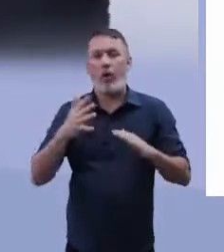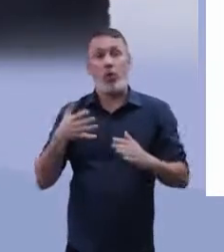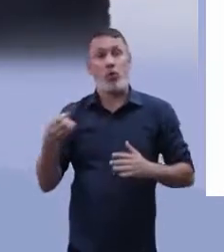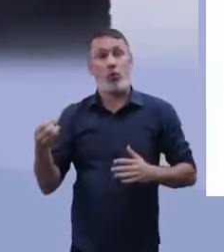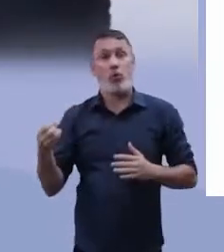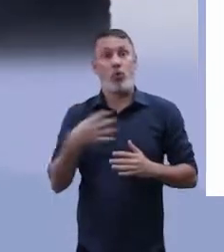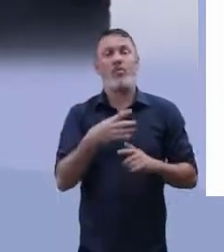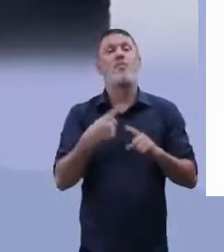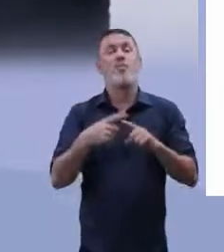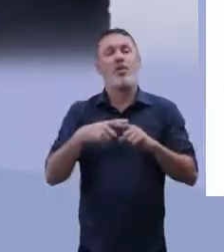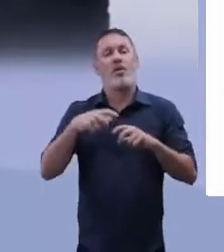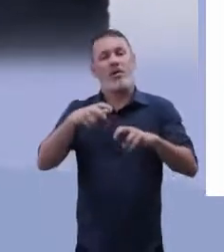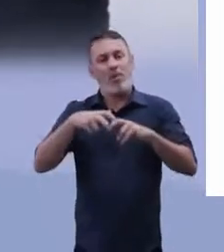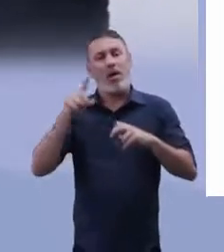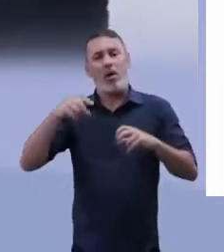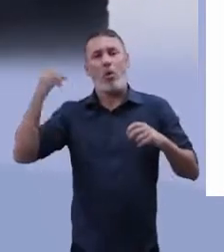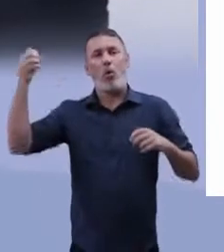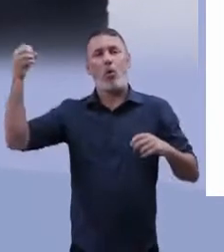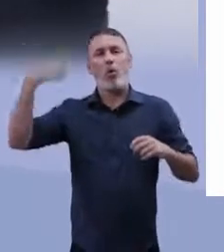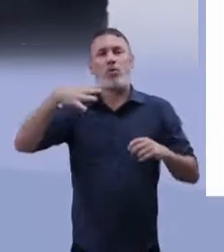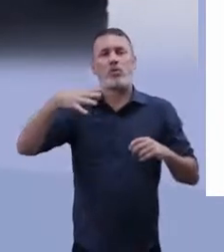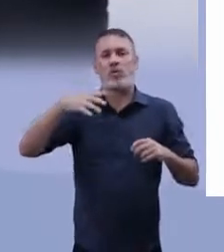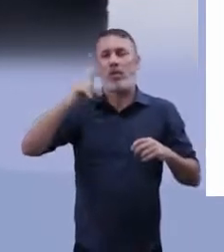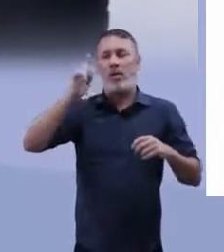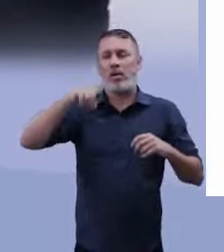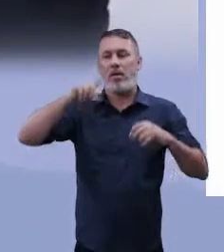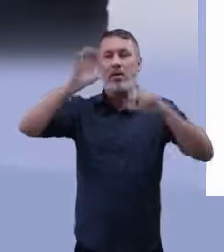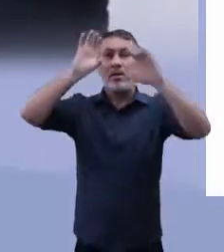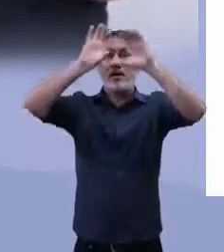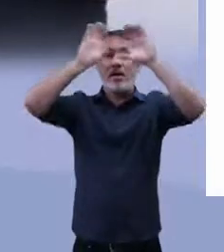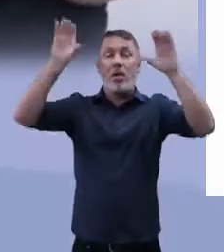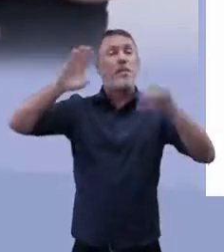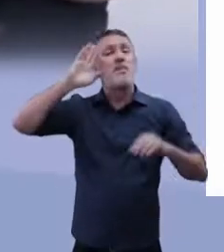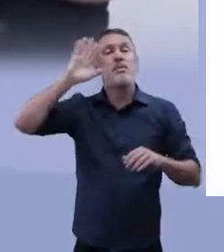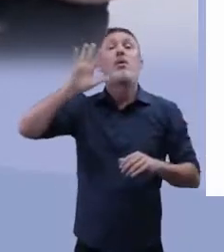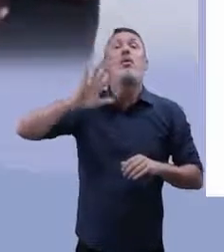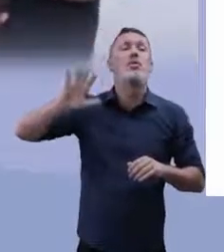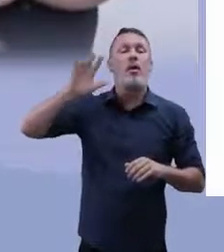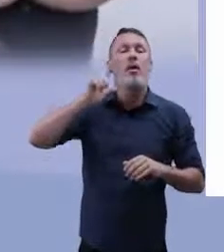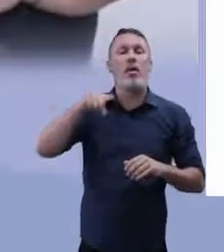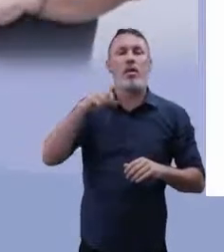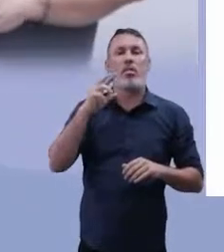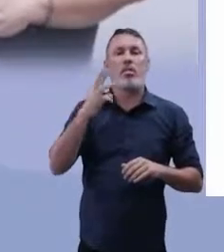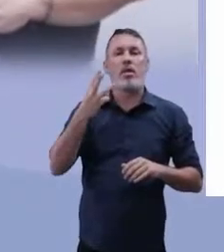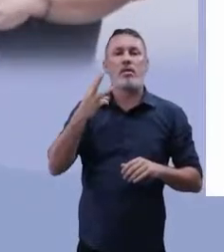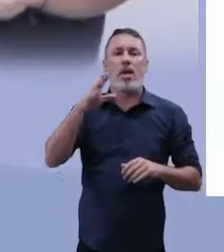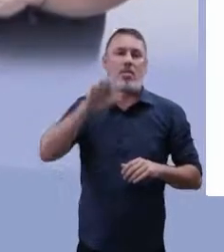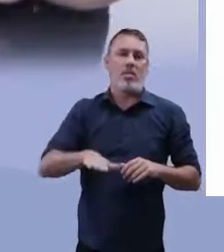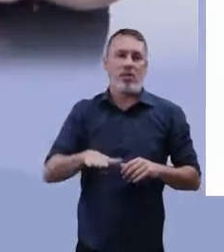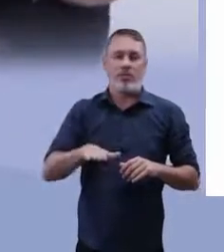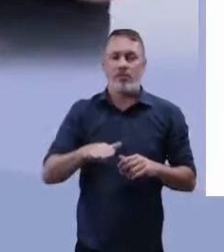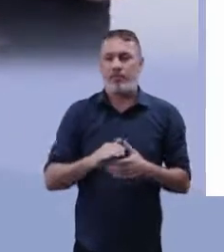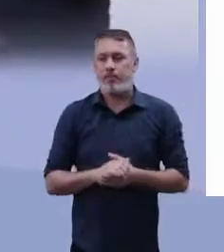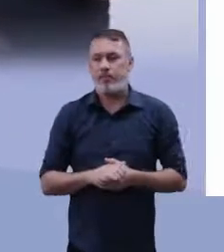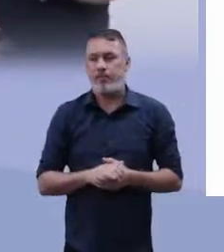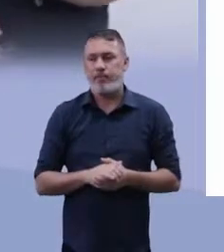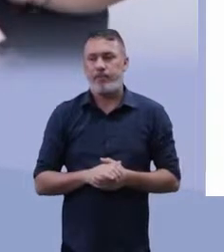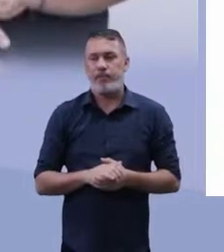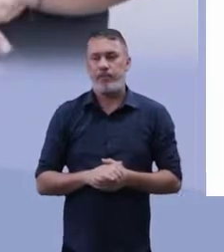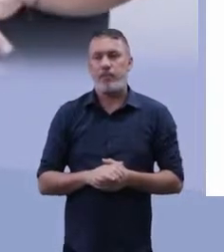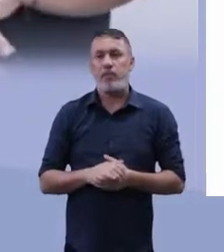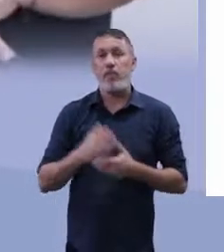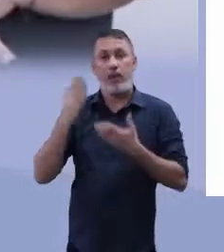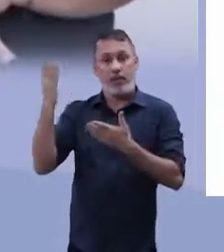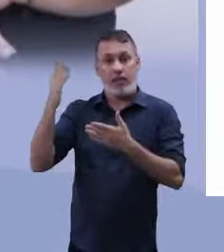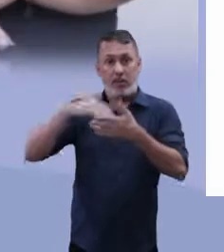O enfoque maior de luz está no céu de 3 horas da tarde. A próxima obra é de